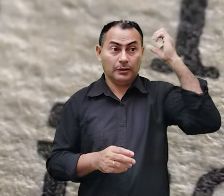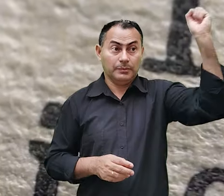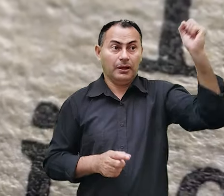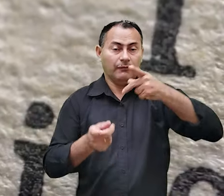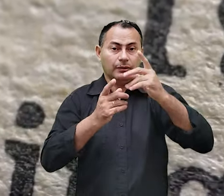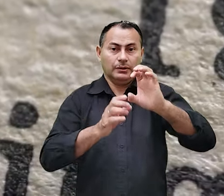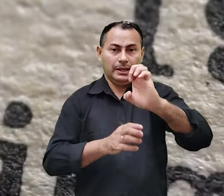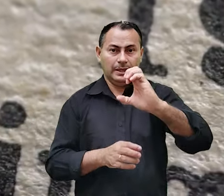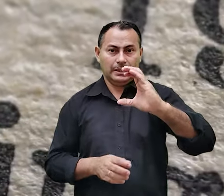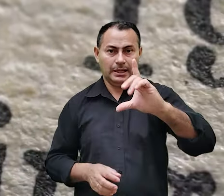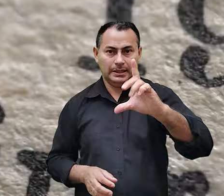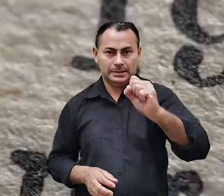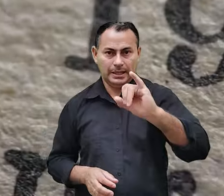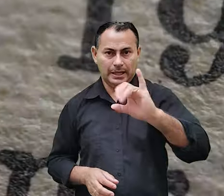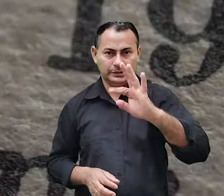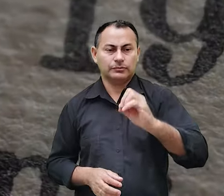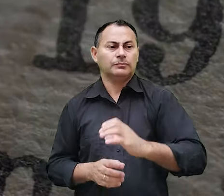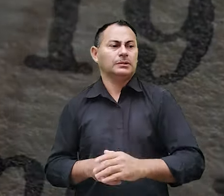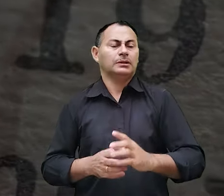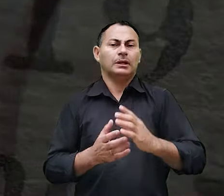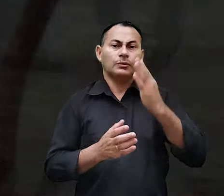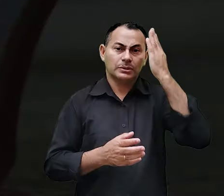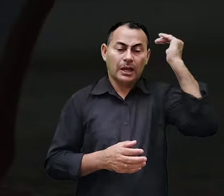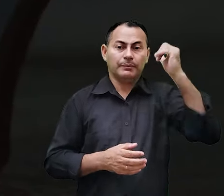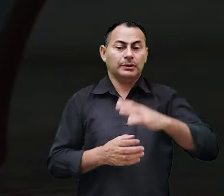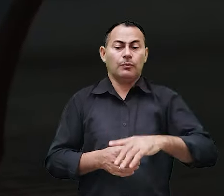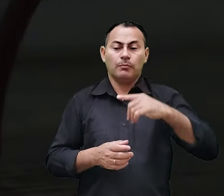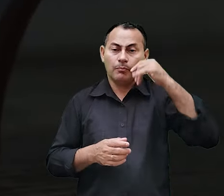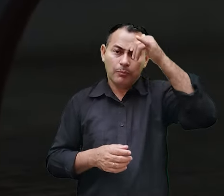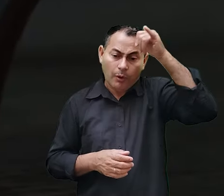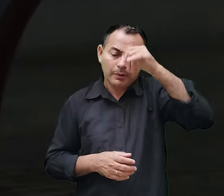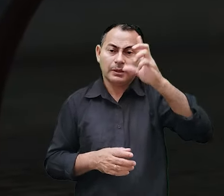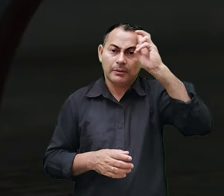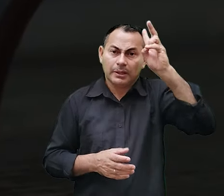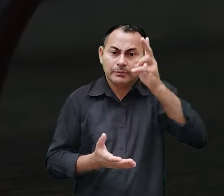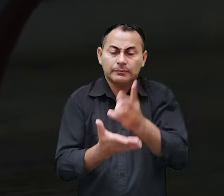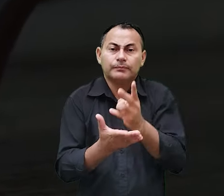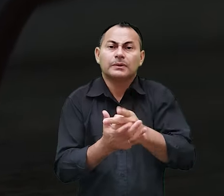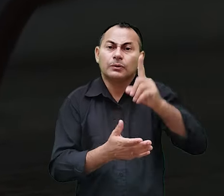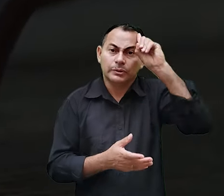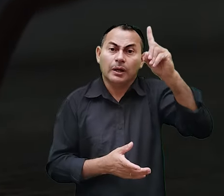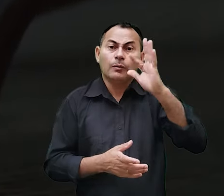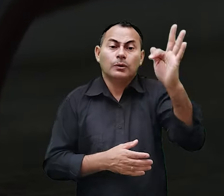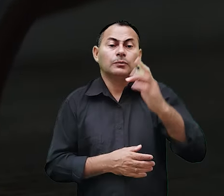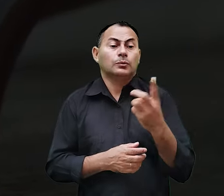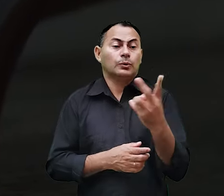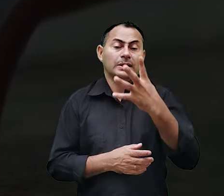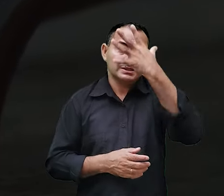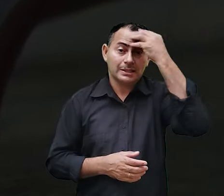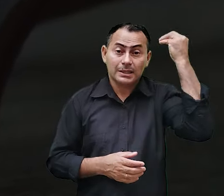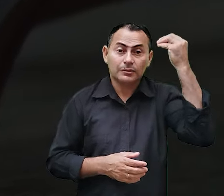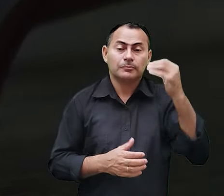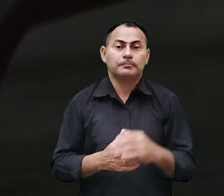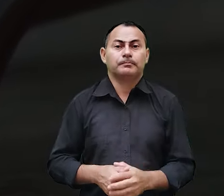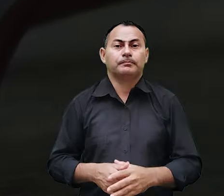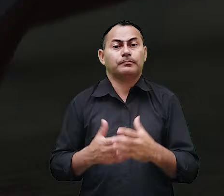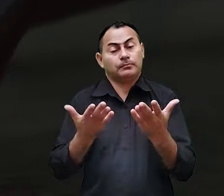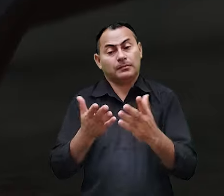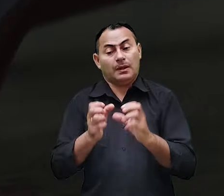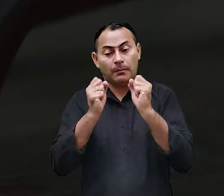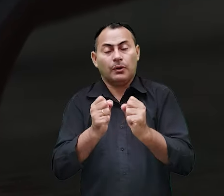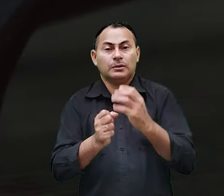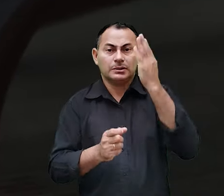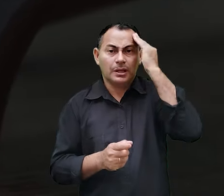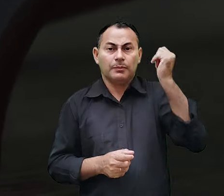por isso que Salomão disse em Eclesiastes: nem o sábio, nem o tolo serão lembrados para sempre. Nos dias futuros ambos serão